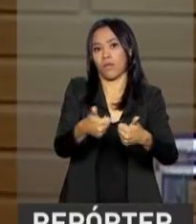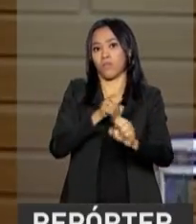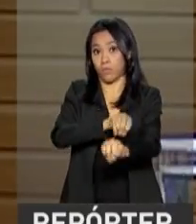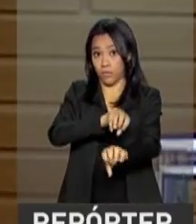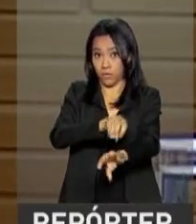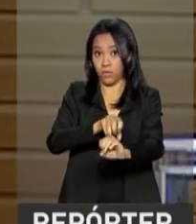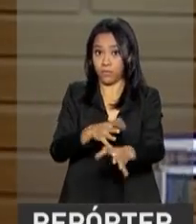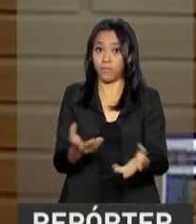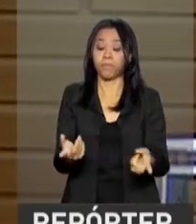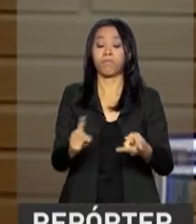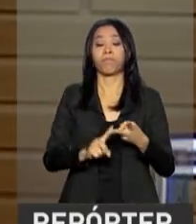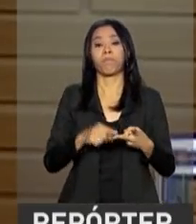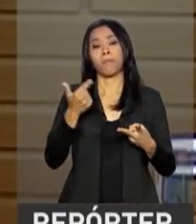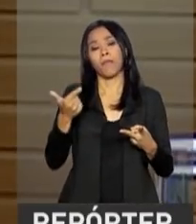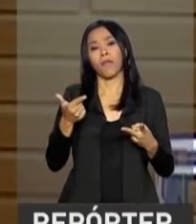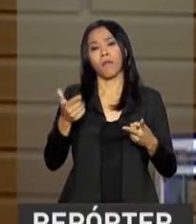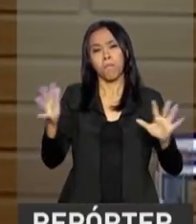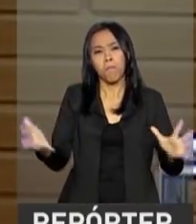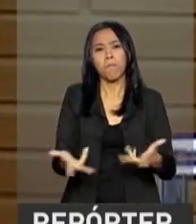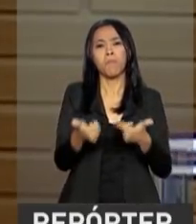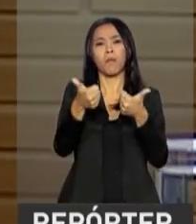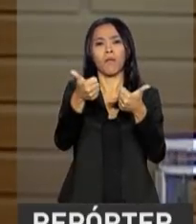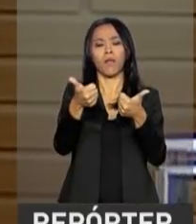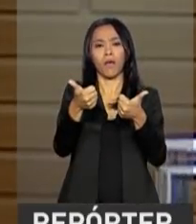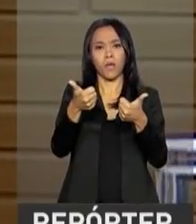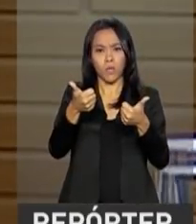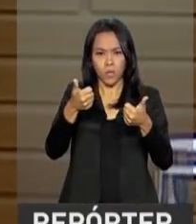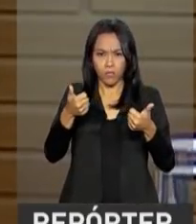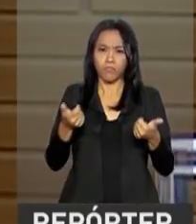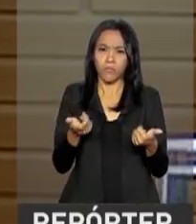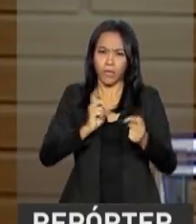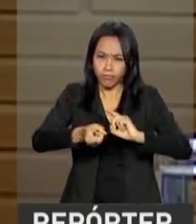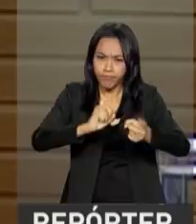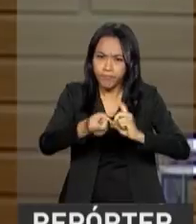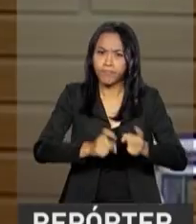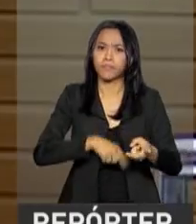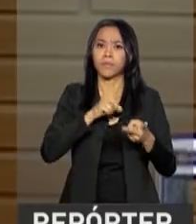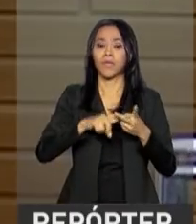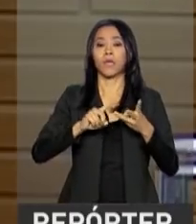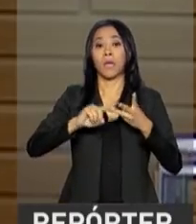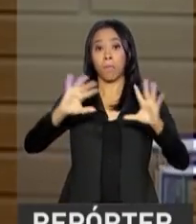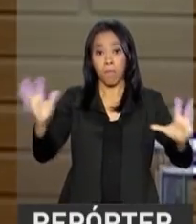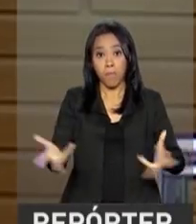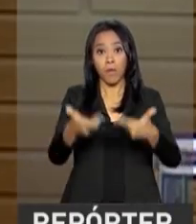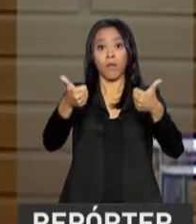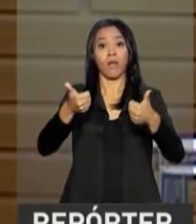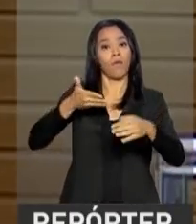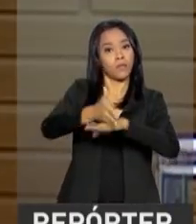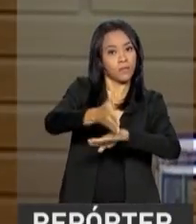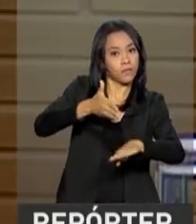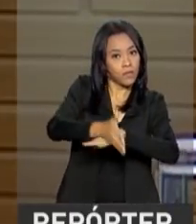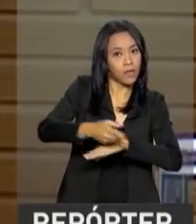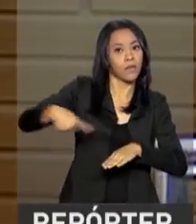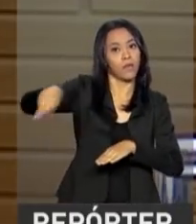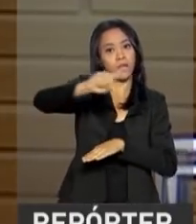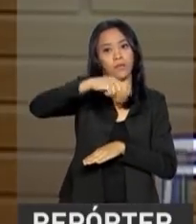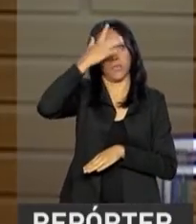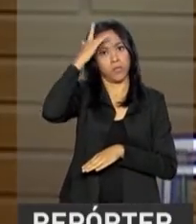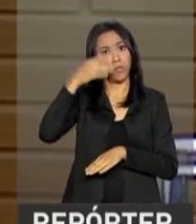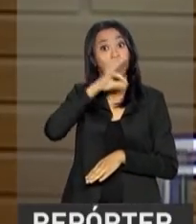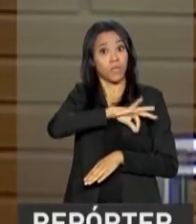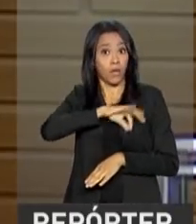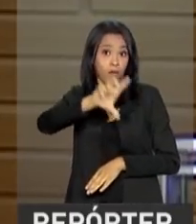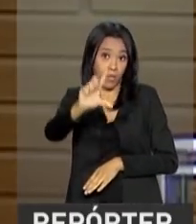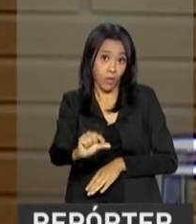temos que melhorar a eficácia temos que melhorar o acesso é daqueles de menor renda mas